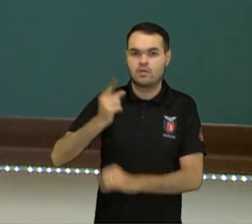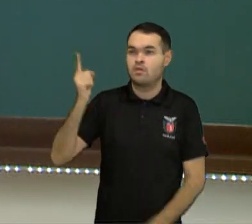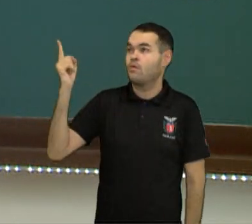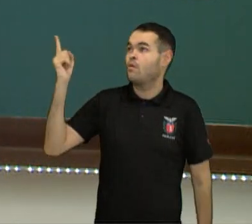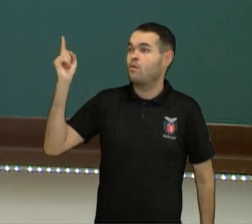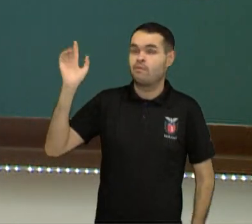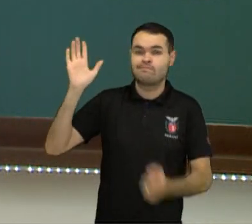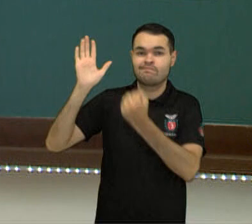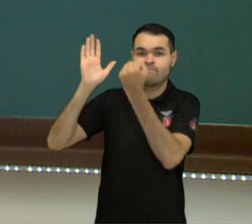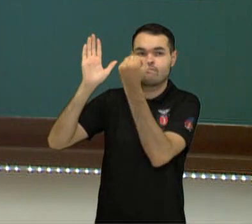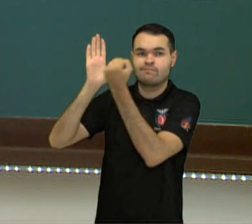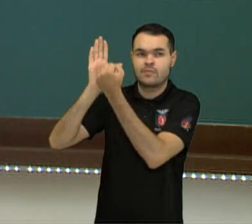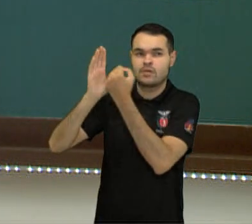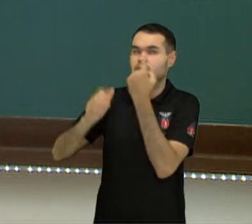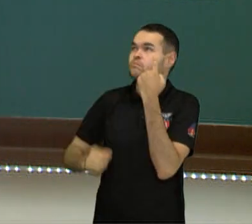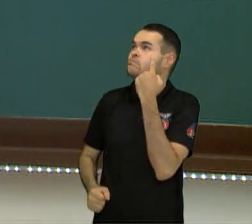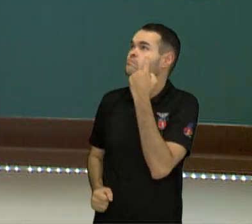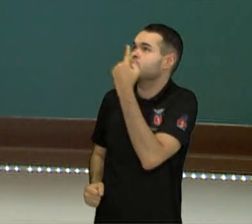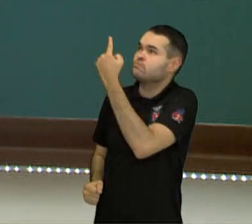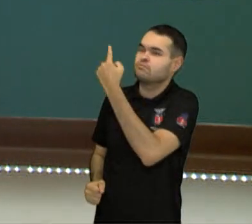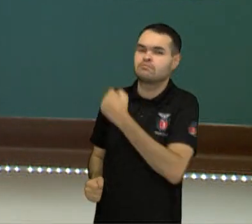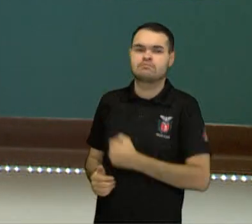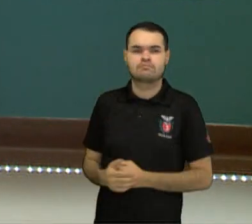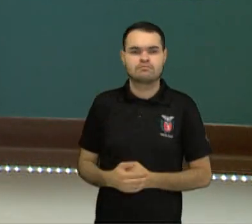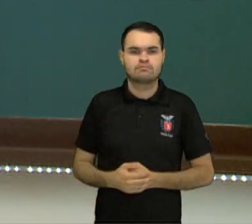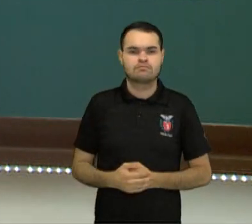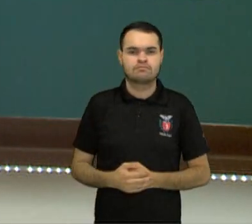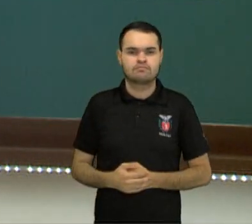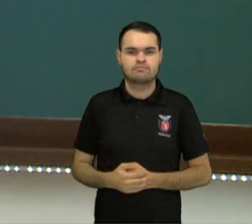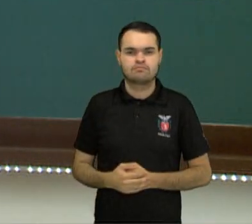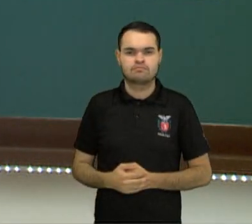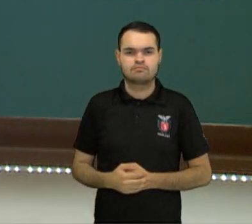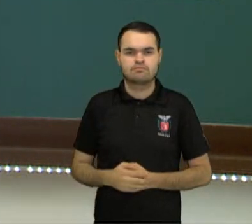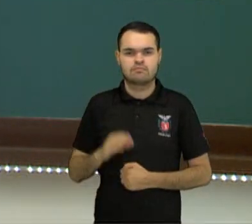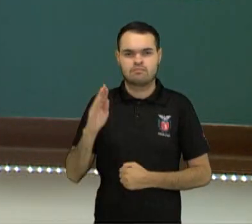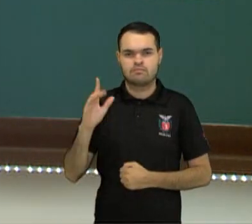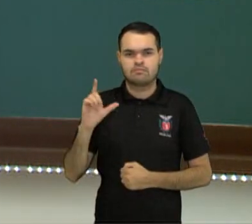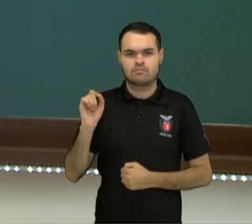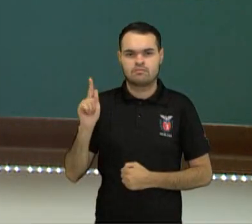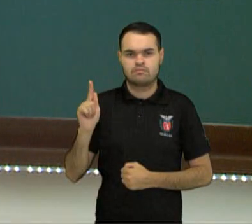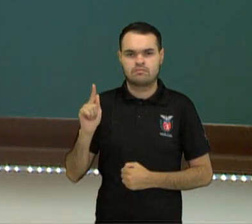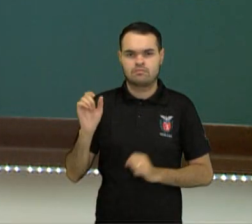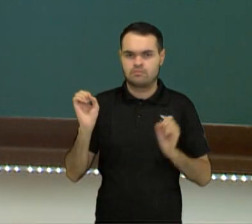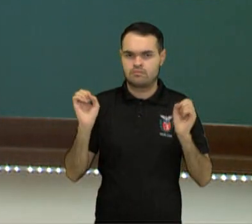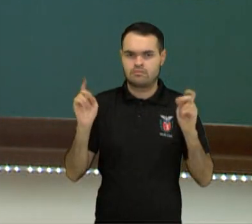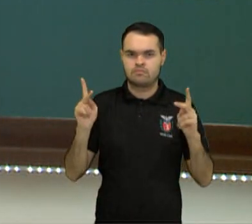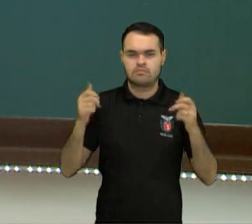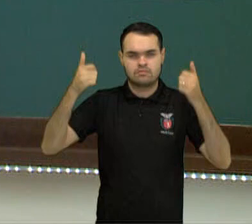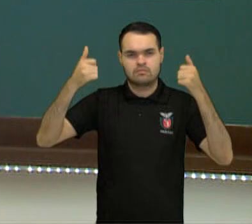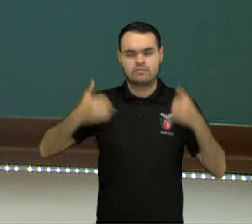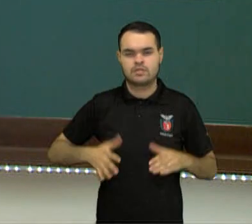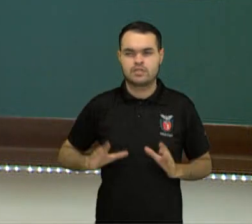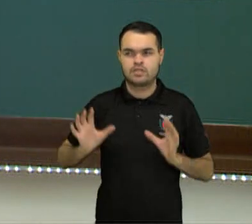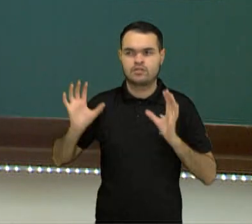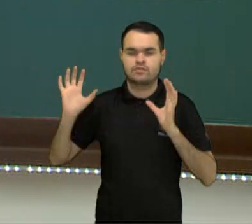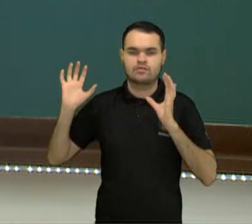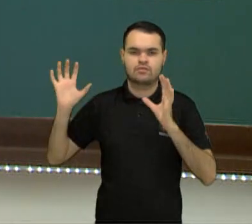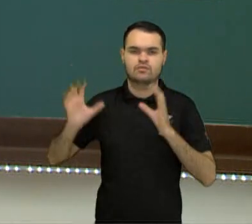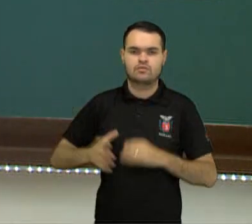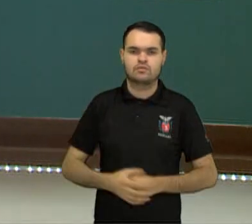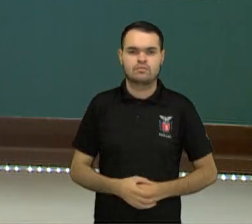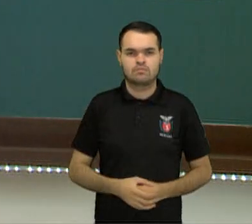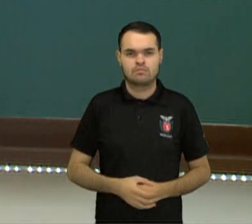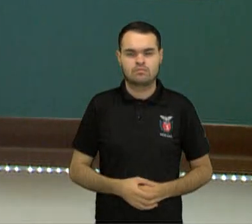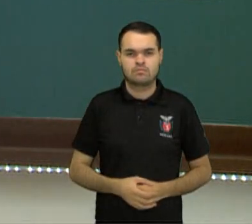reparar, ó, aqui eu coloquei um layout bem sobre um blog, né? Então aqui a gente já conseguia definir justamente isso. E a